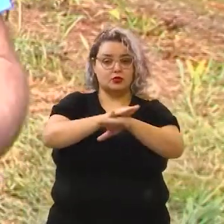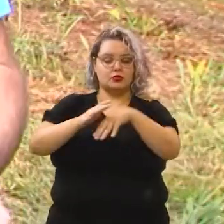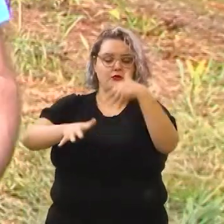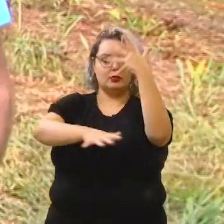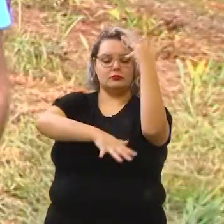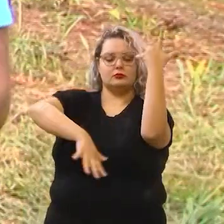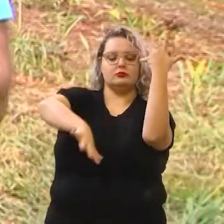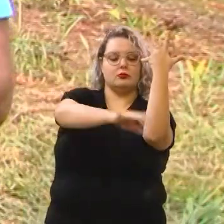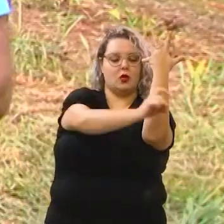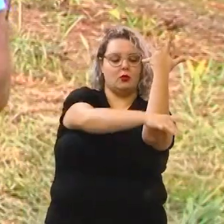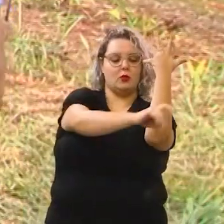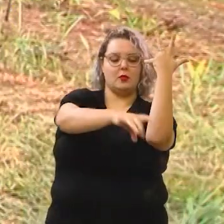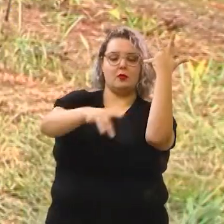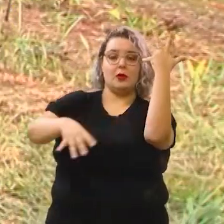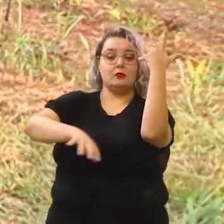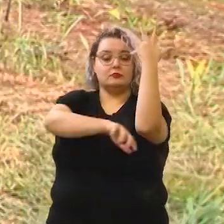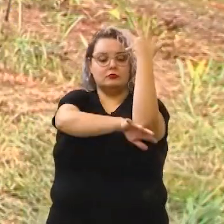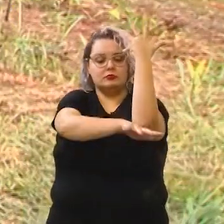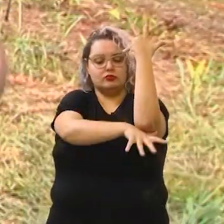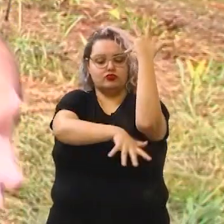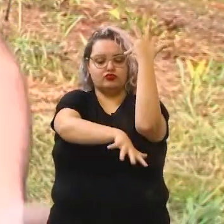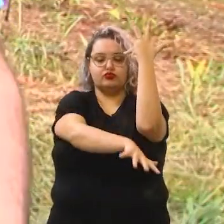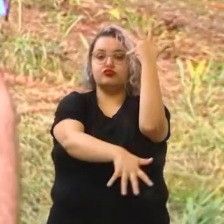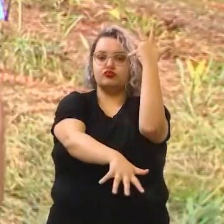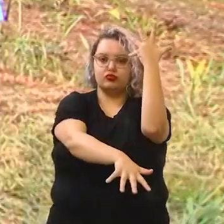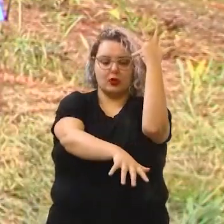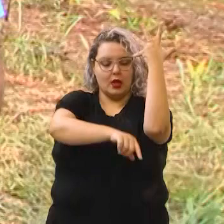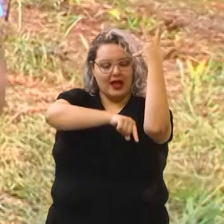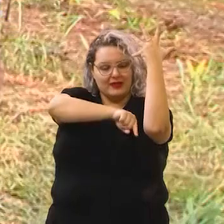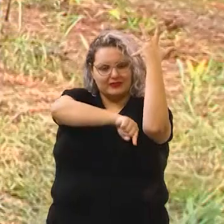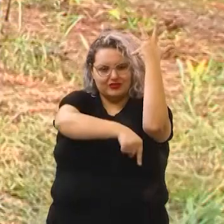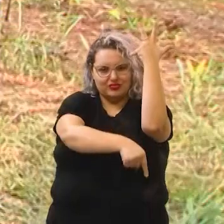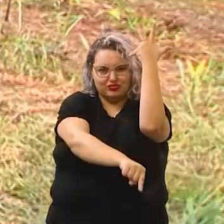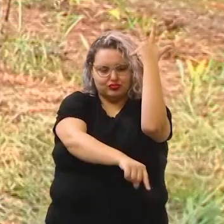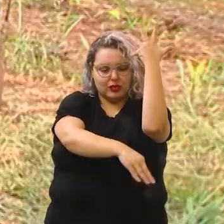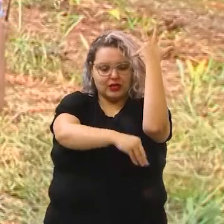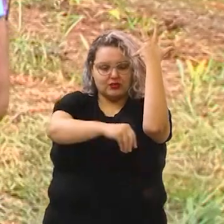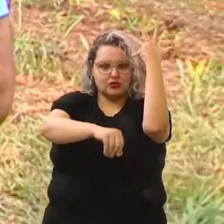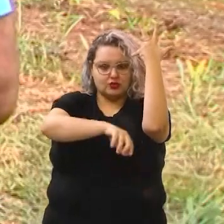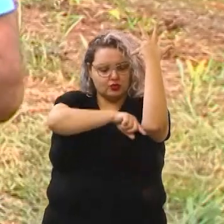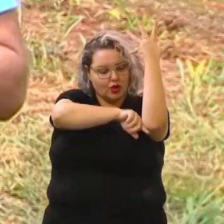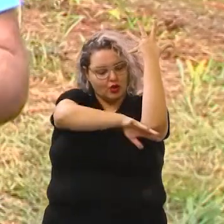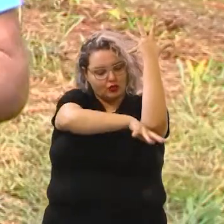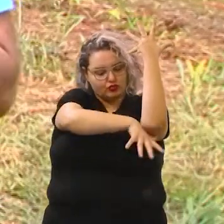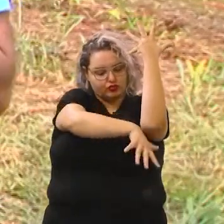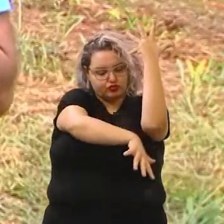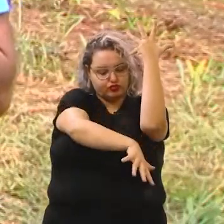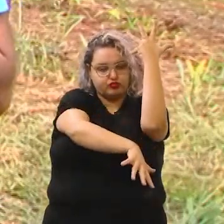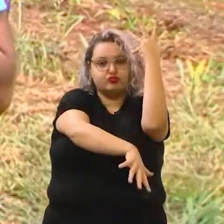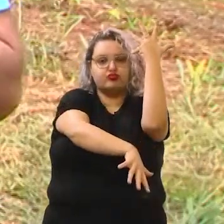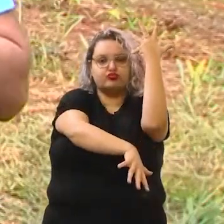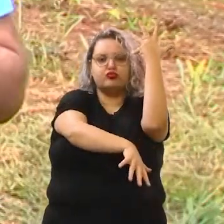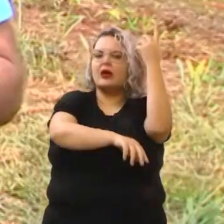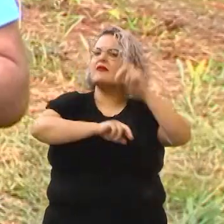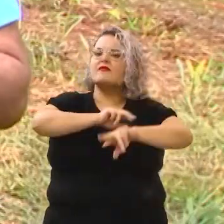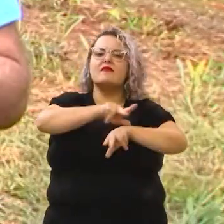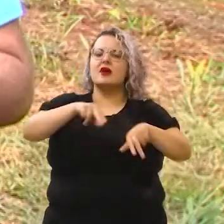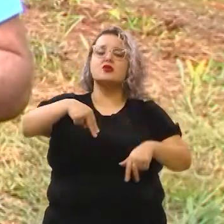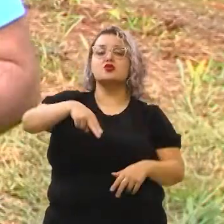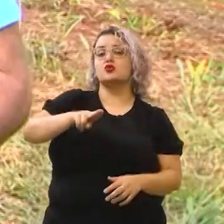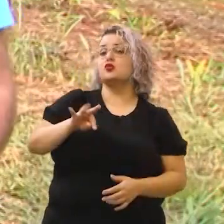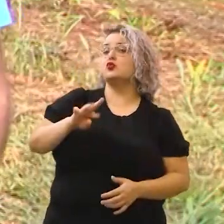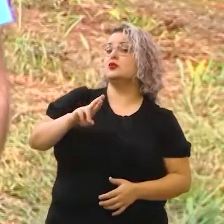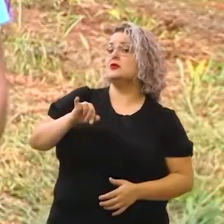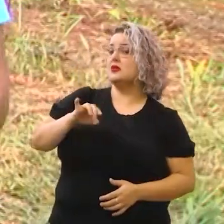trazer, através do sistema de raízes, ela vai trazer de camadas mais profundas do solo nutrientes, né, que vão